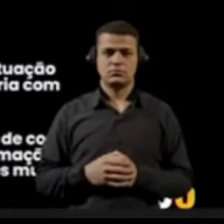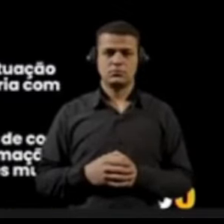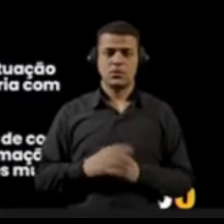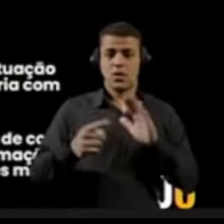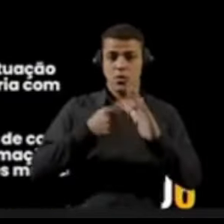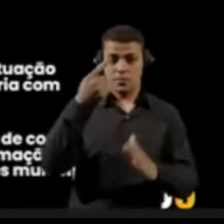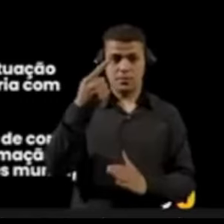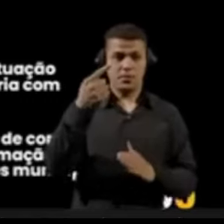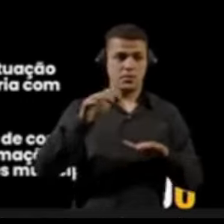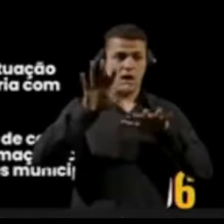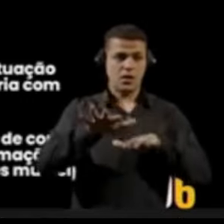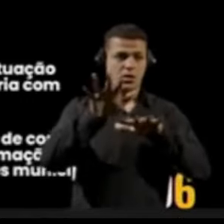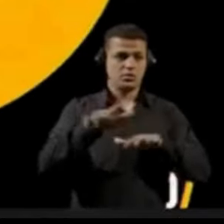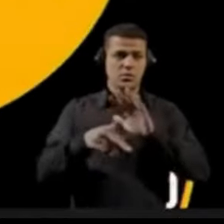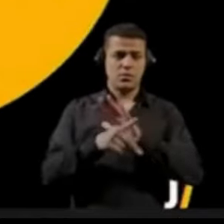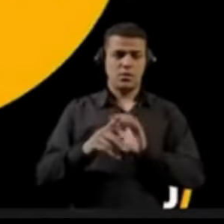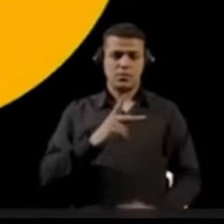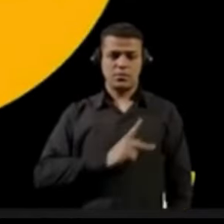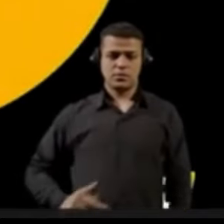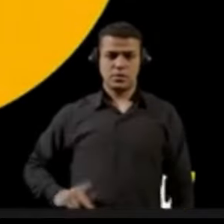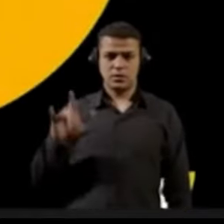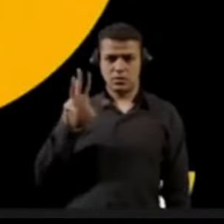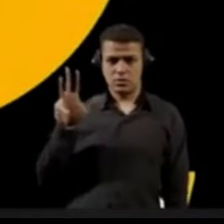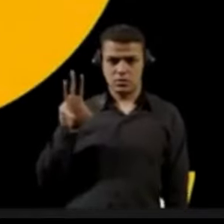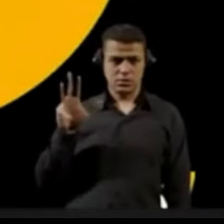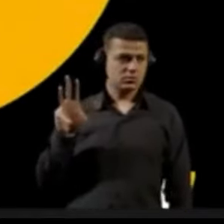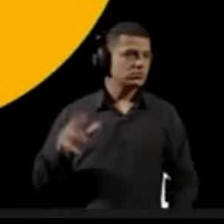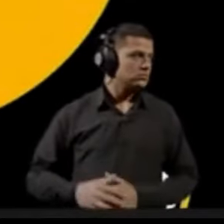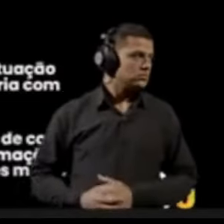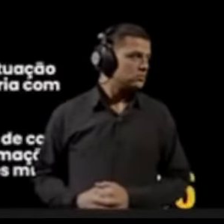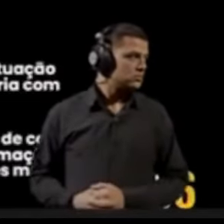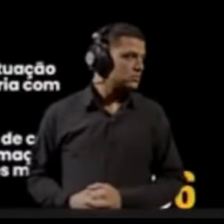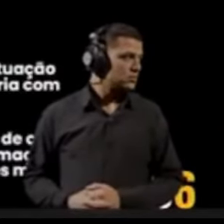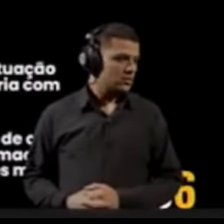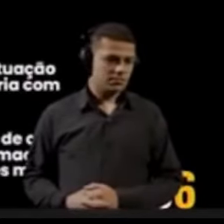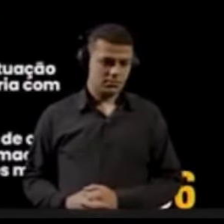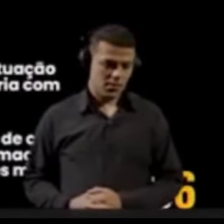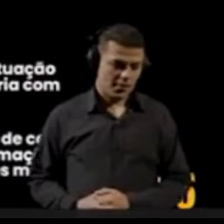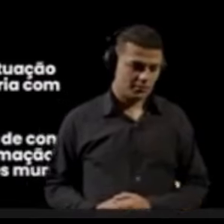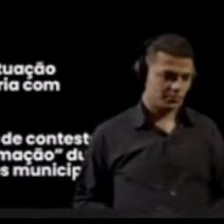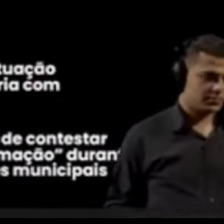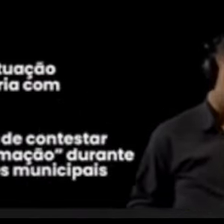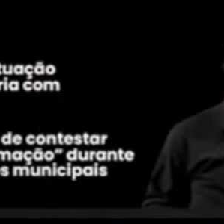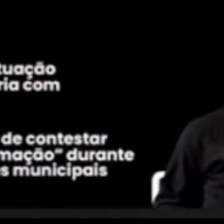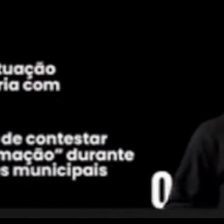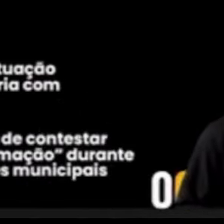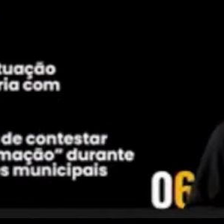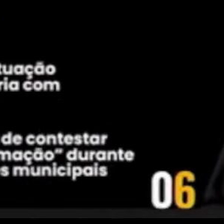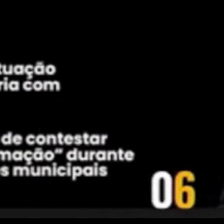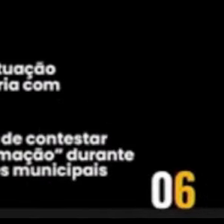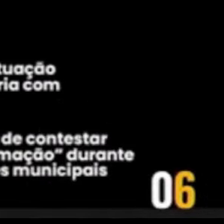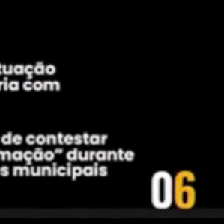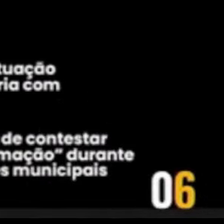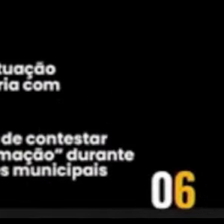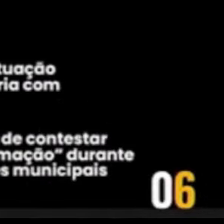O primeiro ato do presidente Lula... Quando, só peço para a produção ver se antes